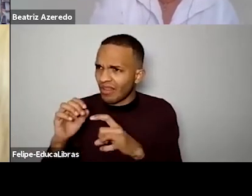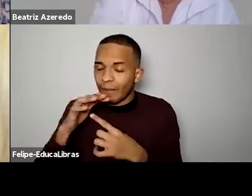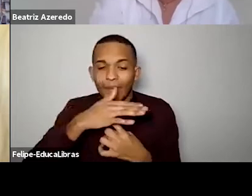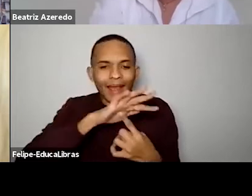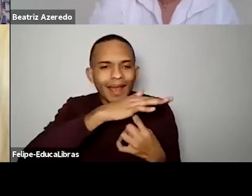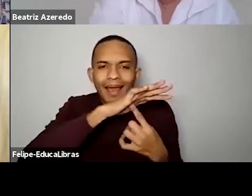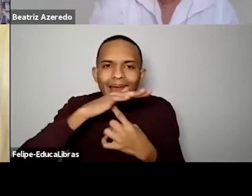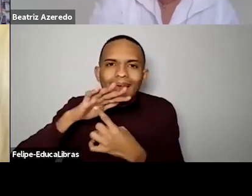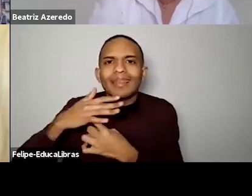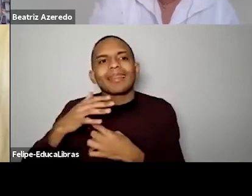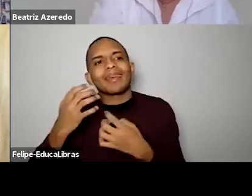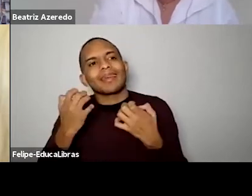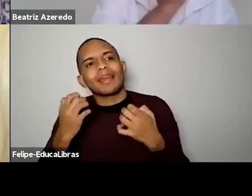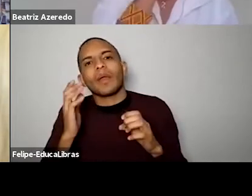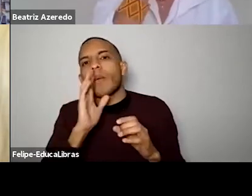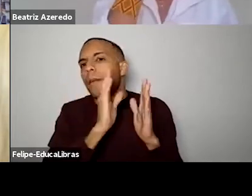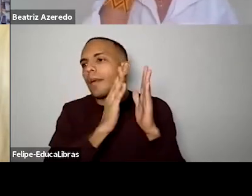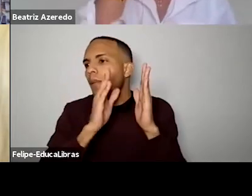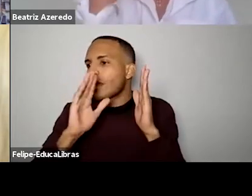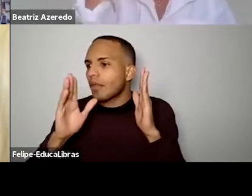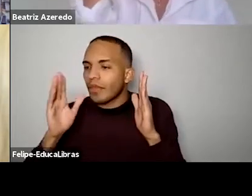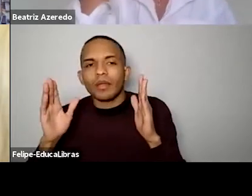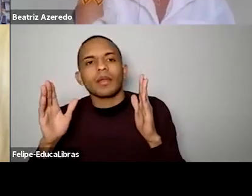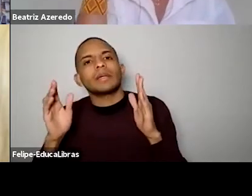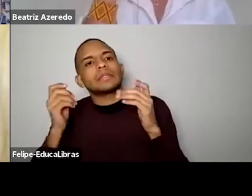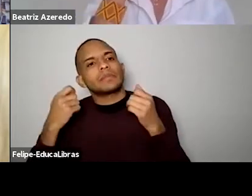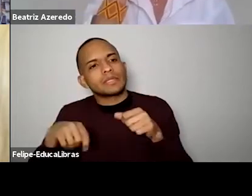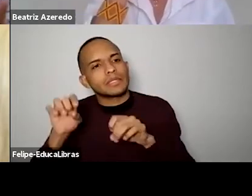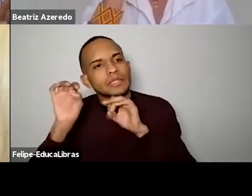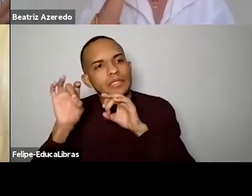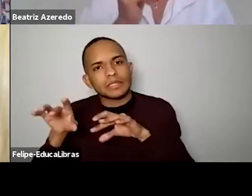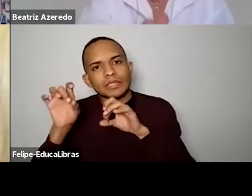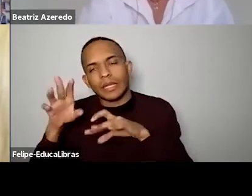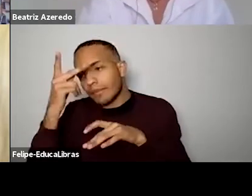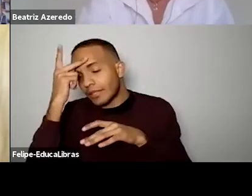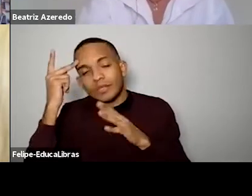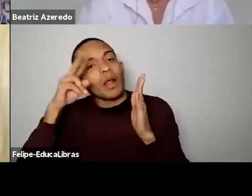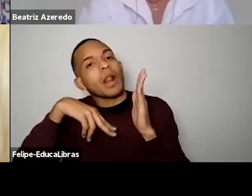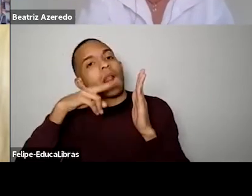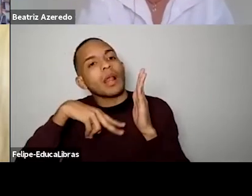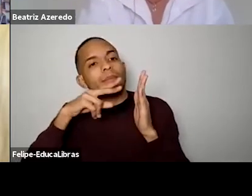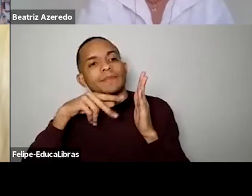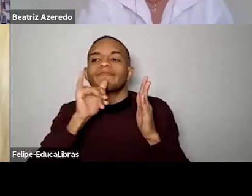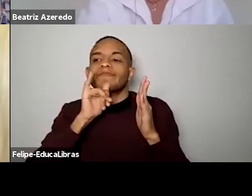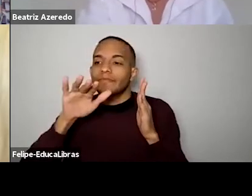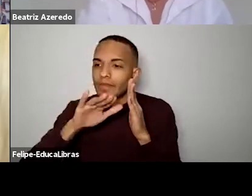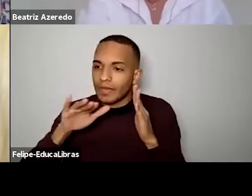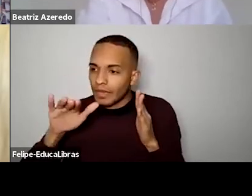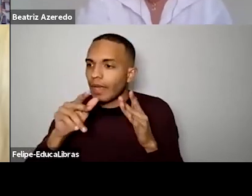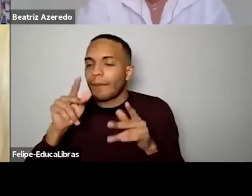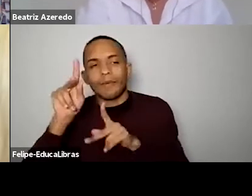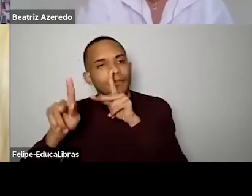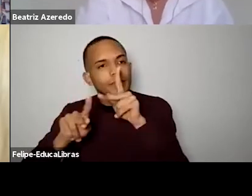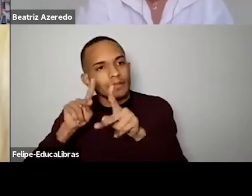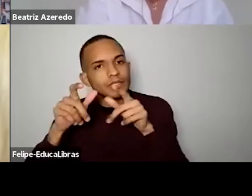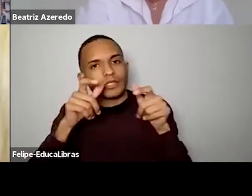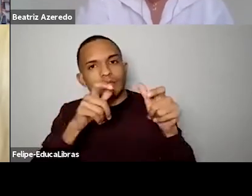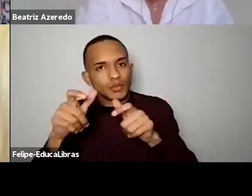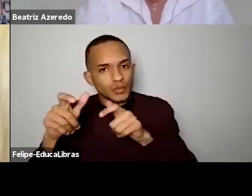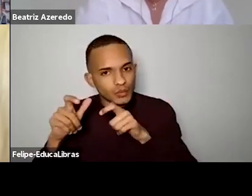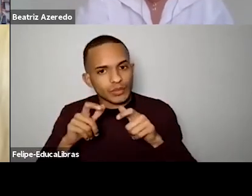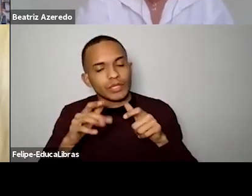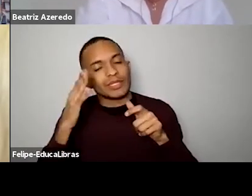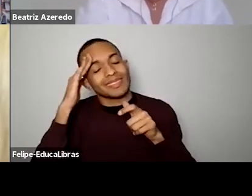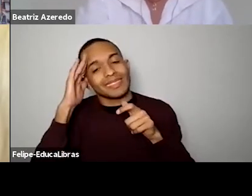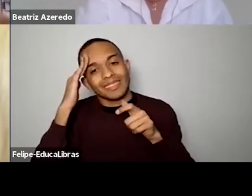que querem montar biblioteca e a gente precisa ensinar as pessoas a lerem. Eu acho que o protagonismo da população, entender o território, entender as